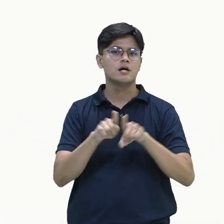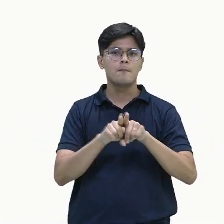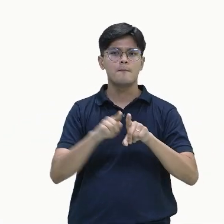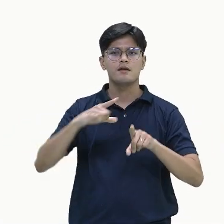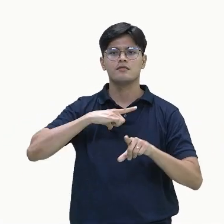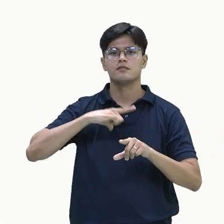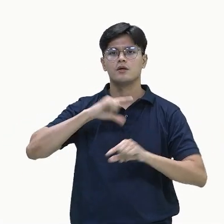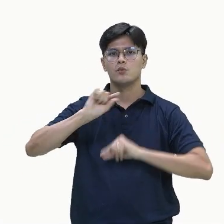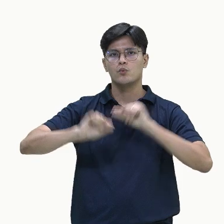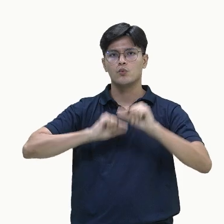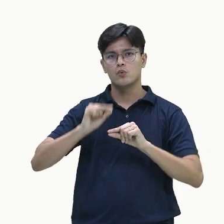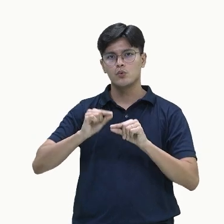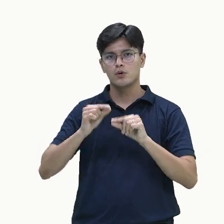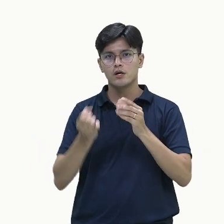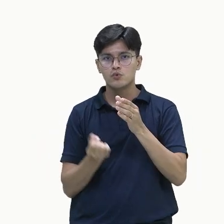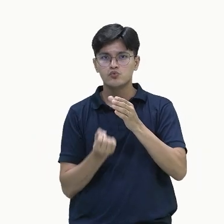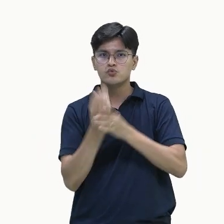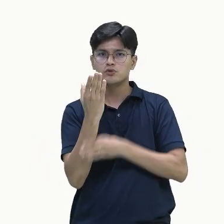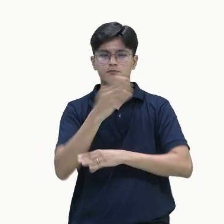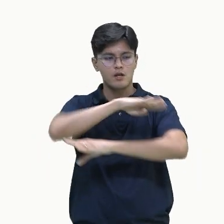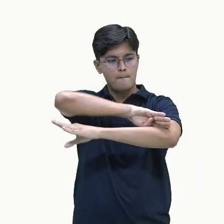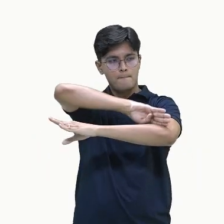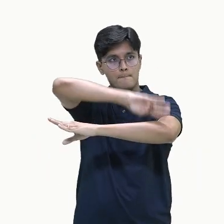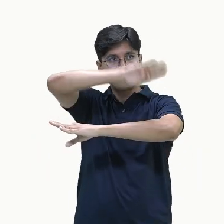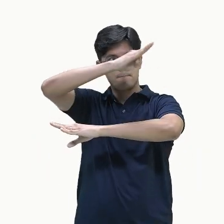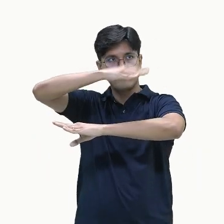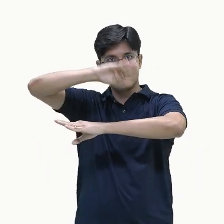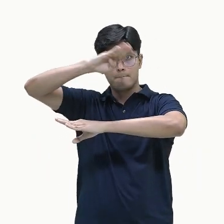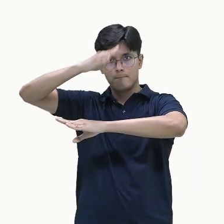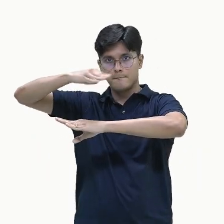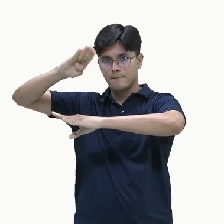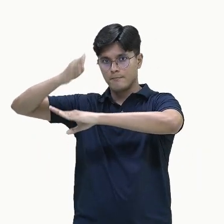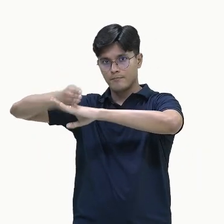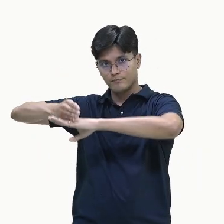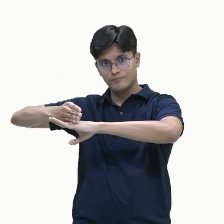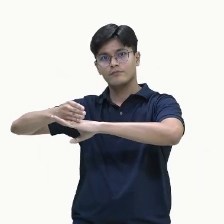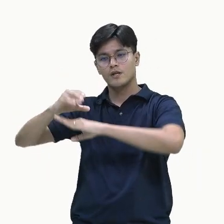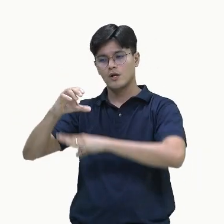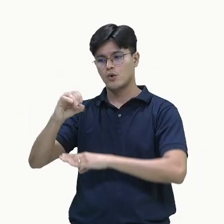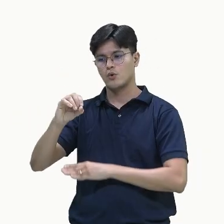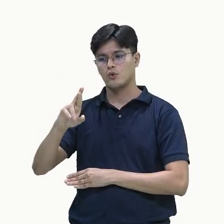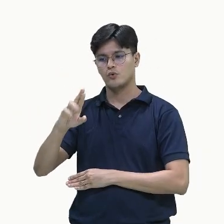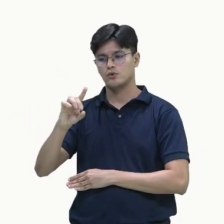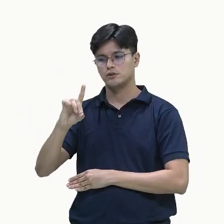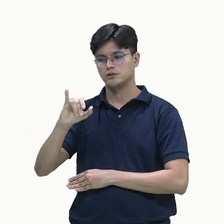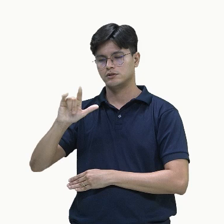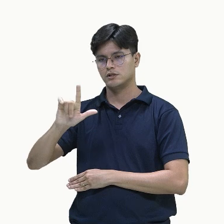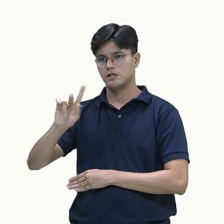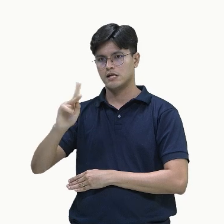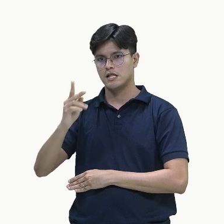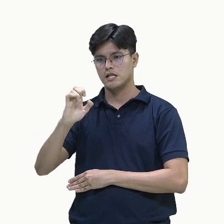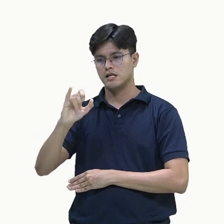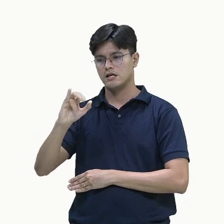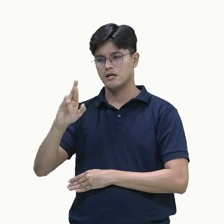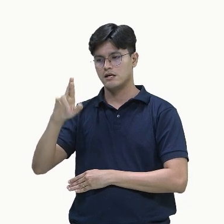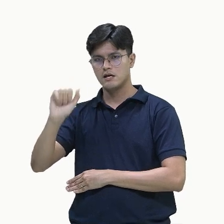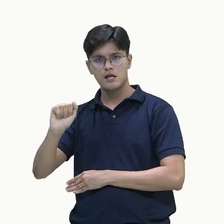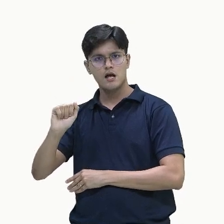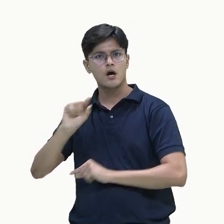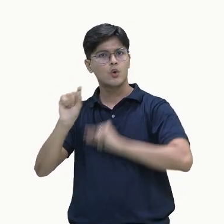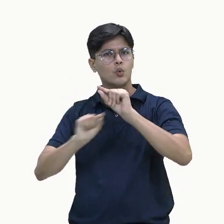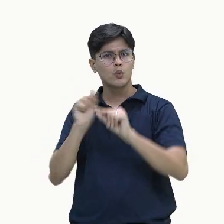a formação da cordilheira, né? Da cadeia de montanhas, que são o quê? Conjunto de montanhas,